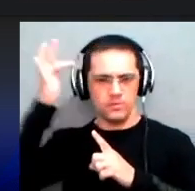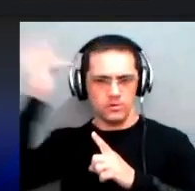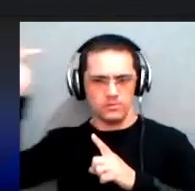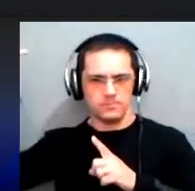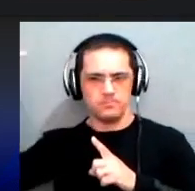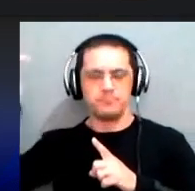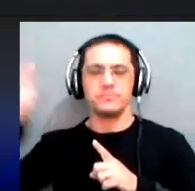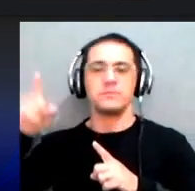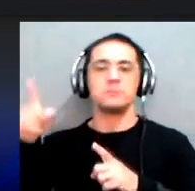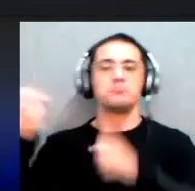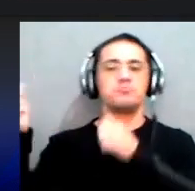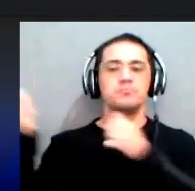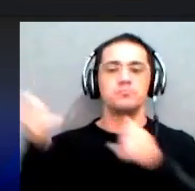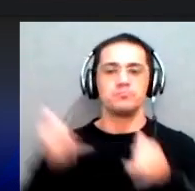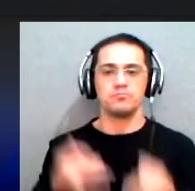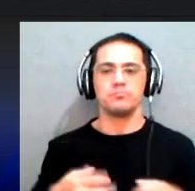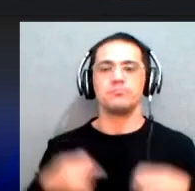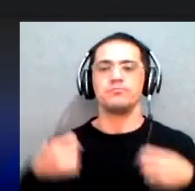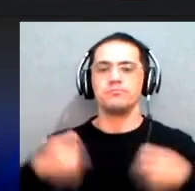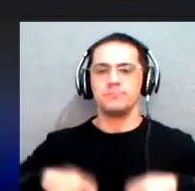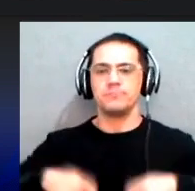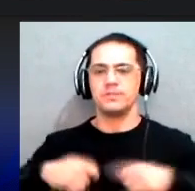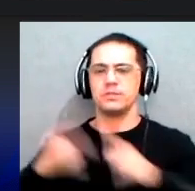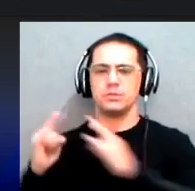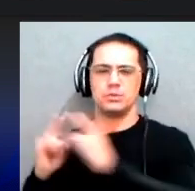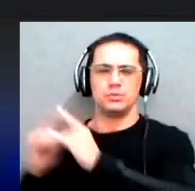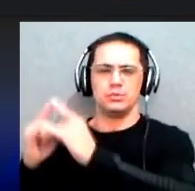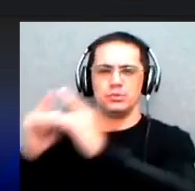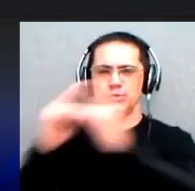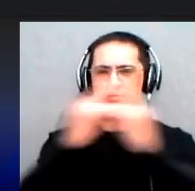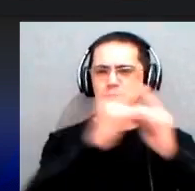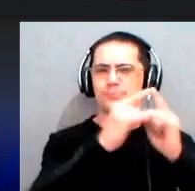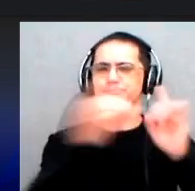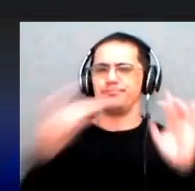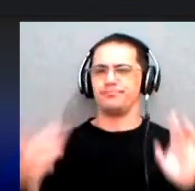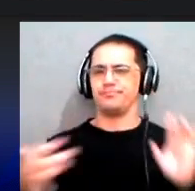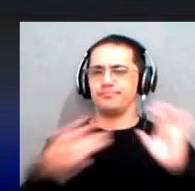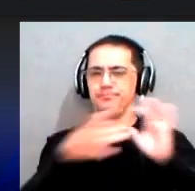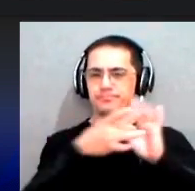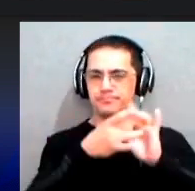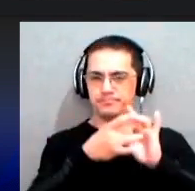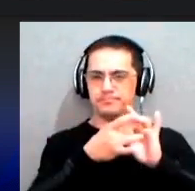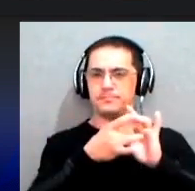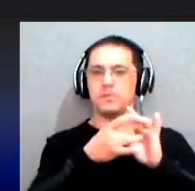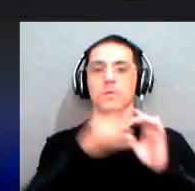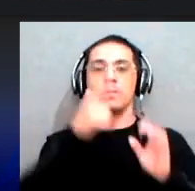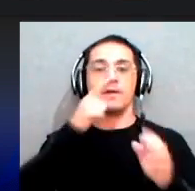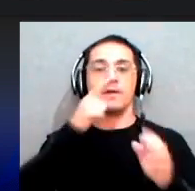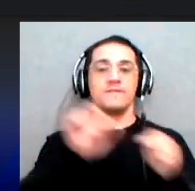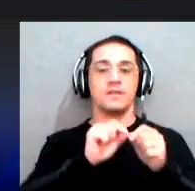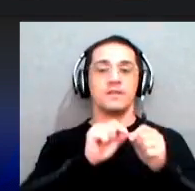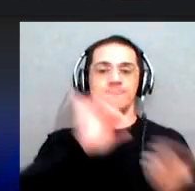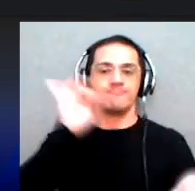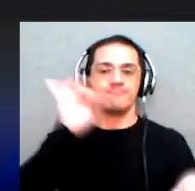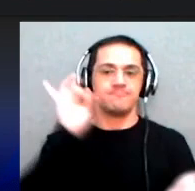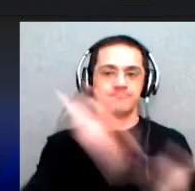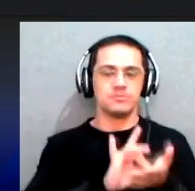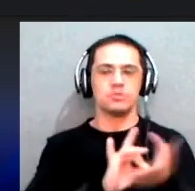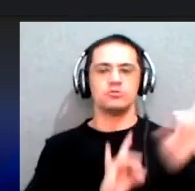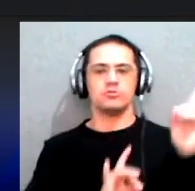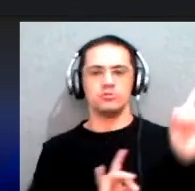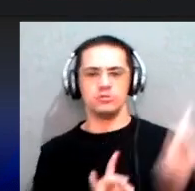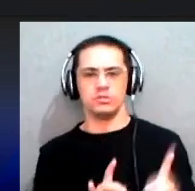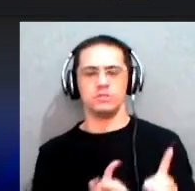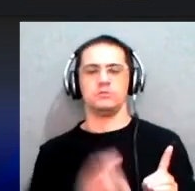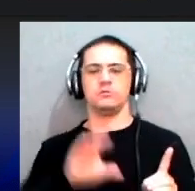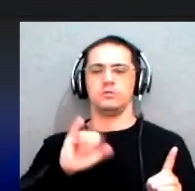as instituições ligadas efetivamente à concretização dos direitos civis.